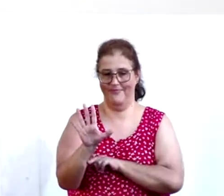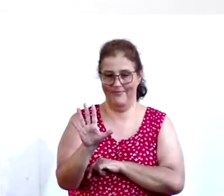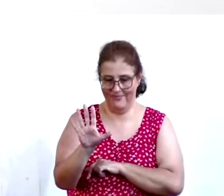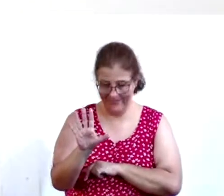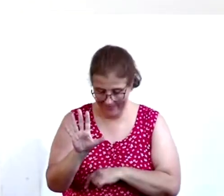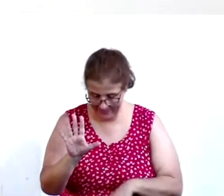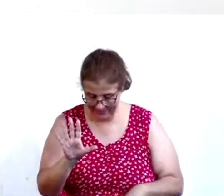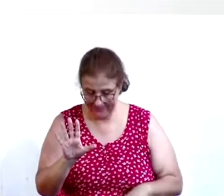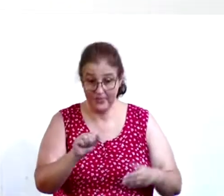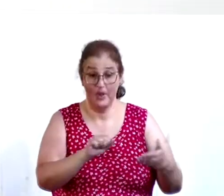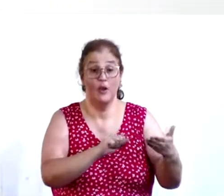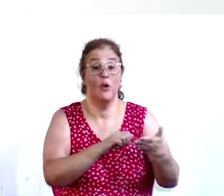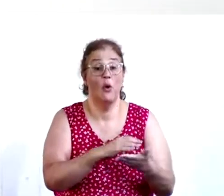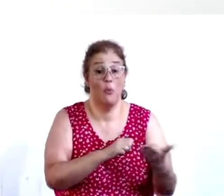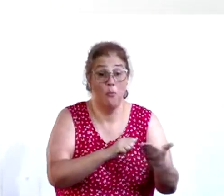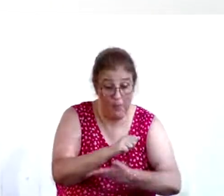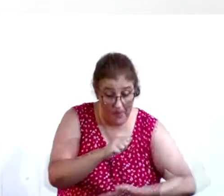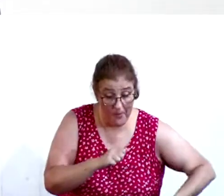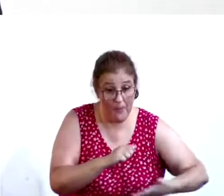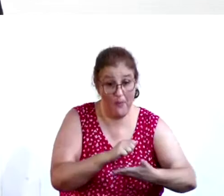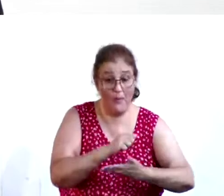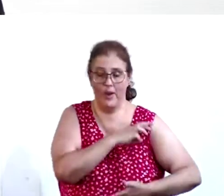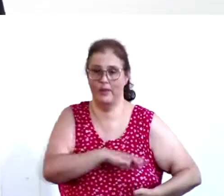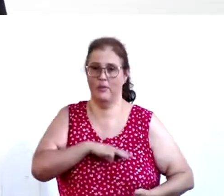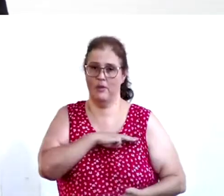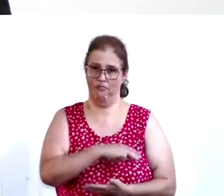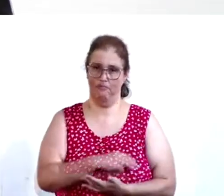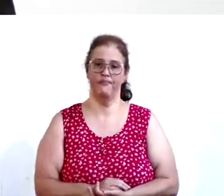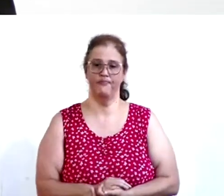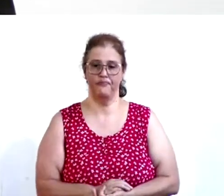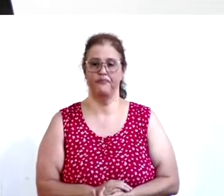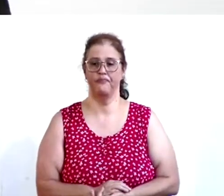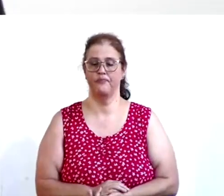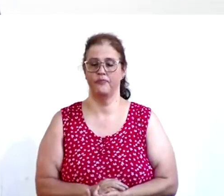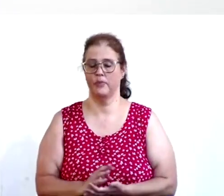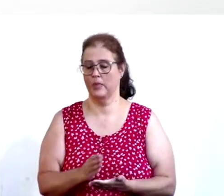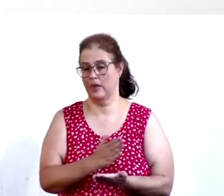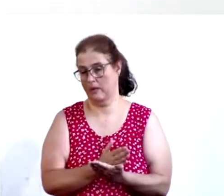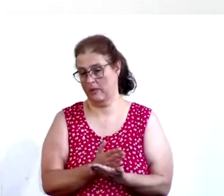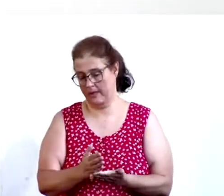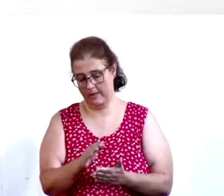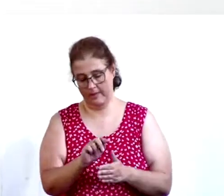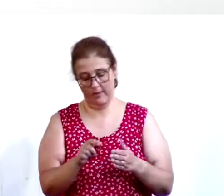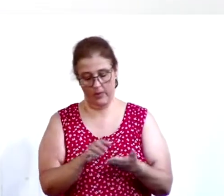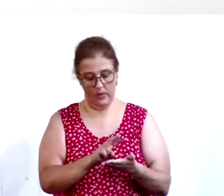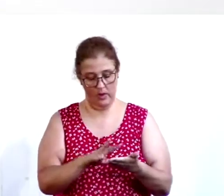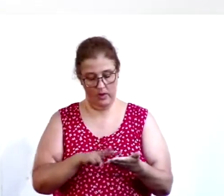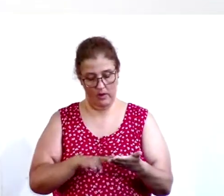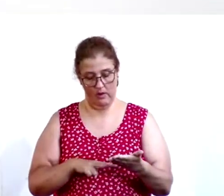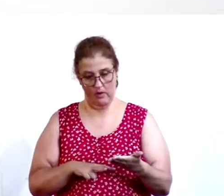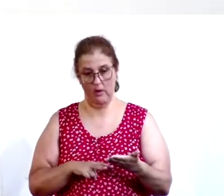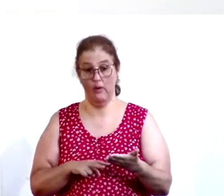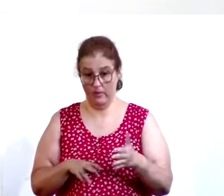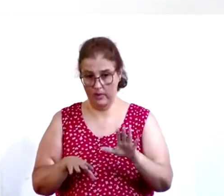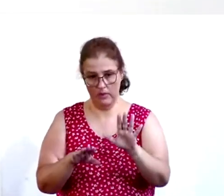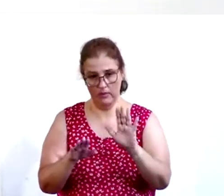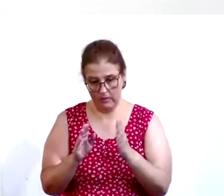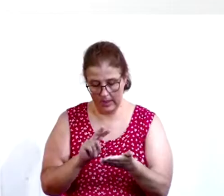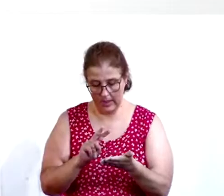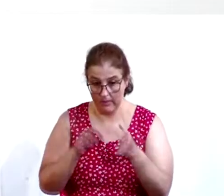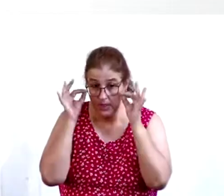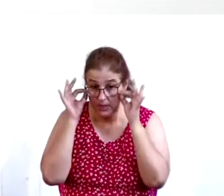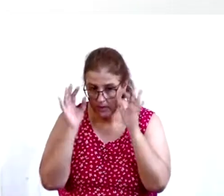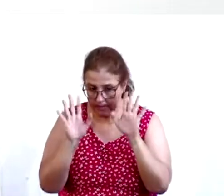Fundamentos da missão. Primeiro fundamento, a partir do que o texto parece mostrar. Acompanha comigo.